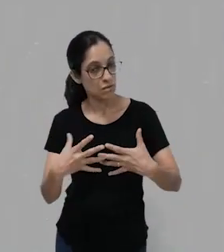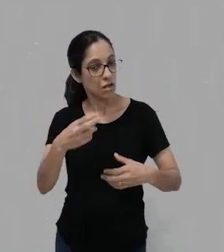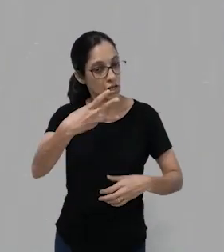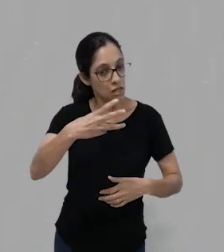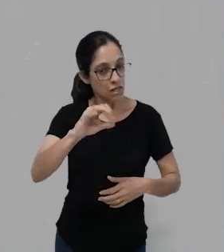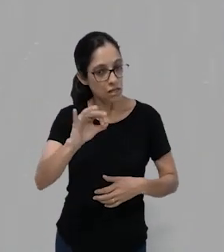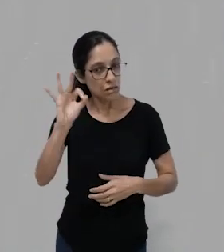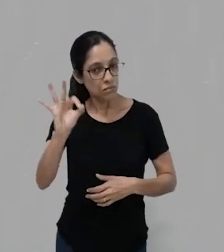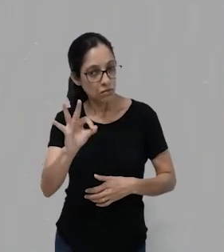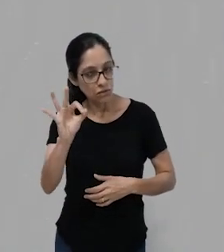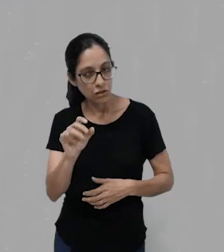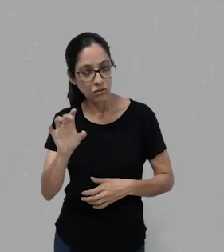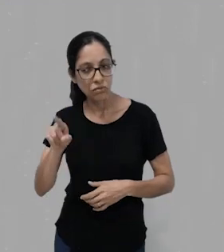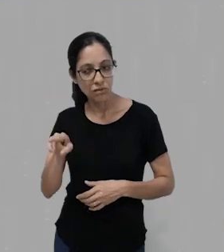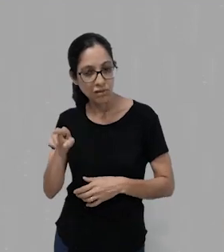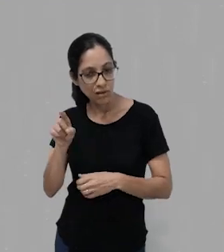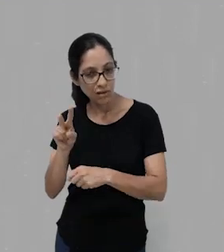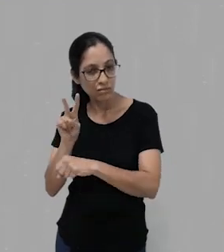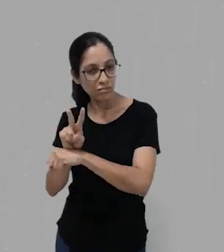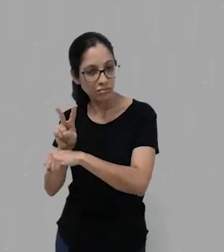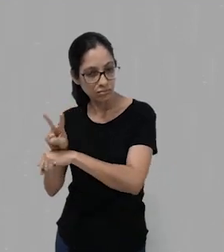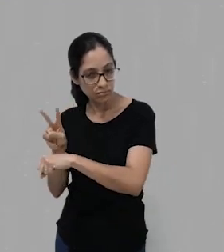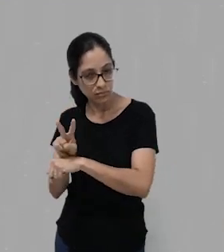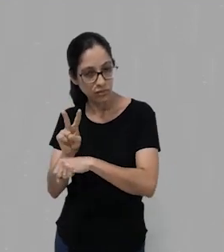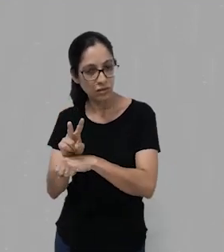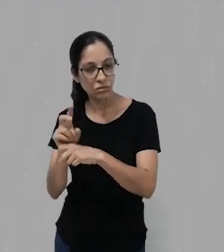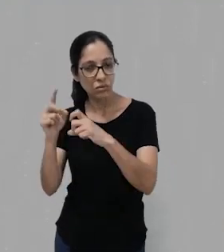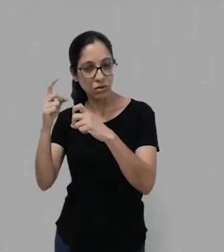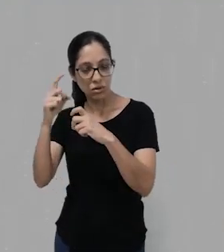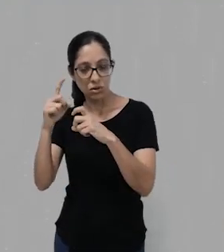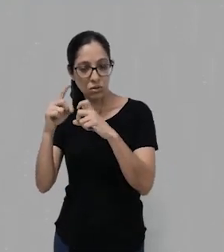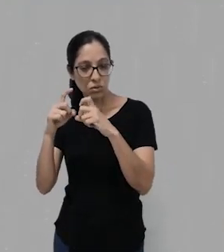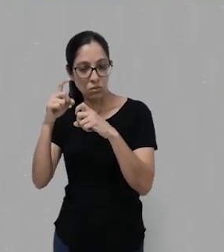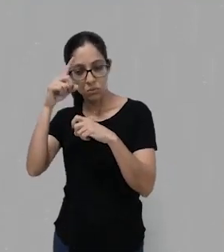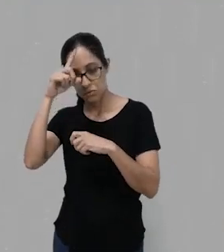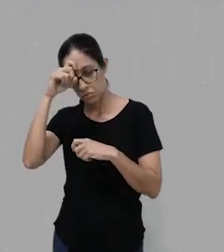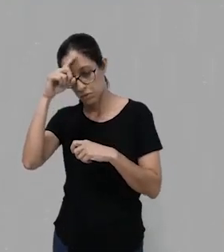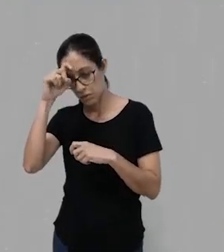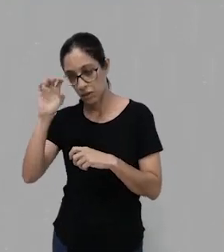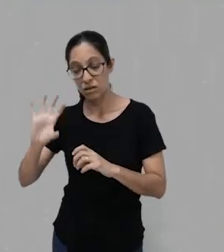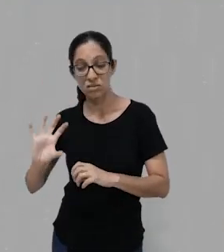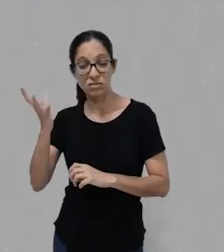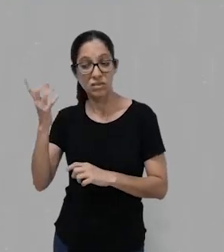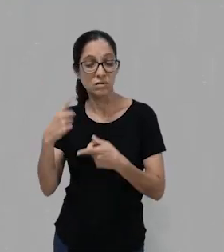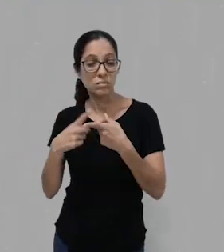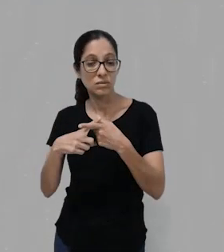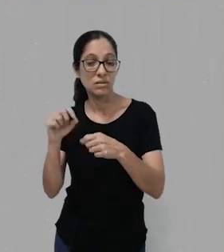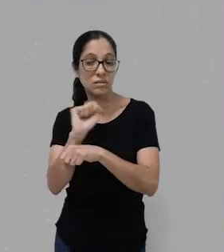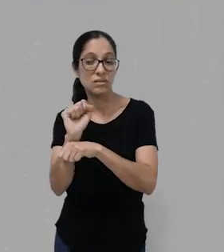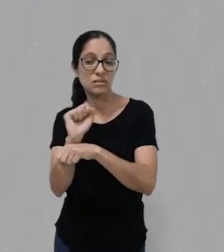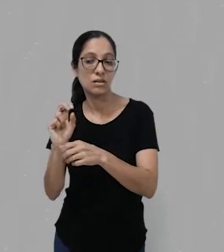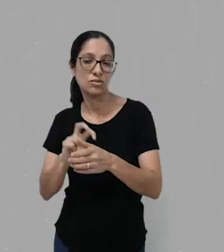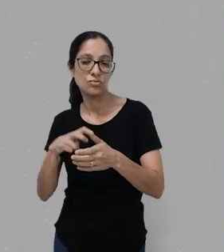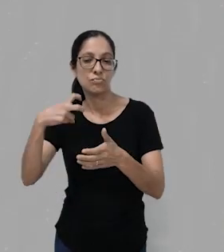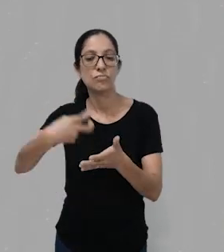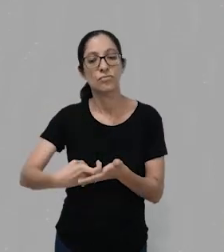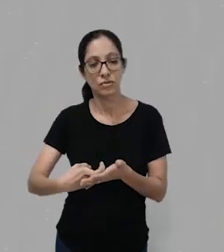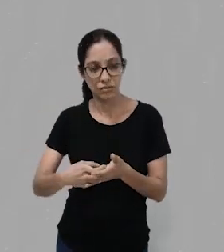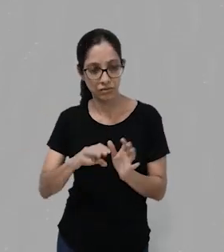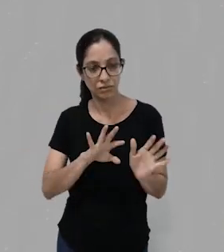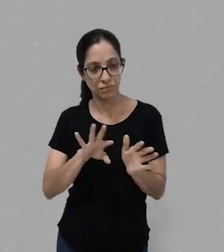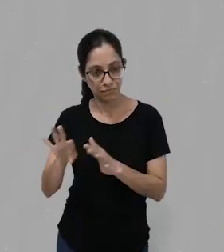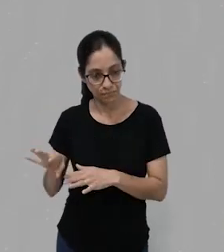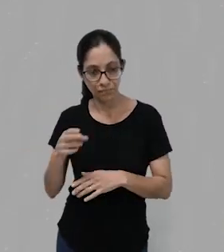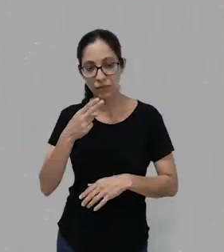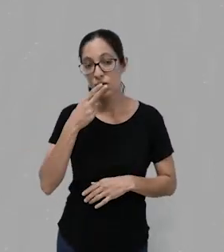30% dos atendimentos hospitalares do mundo são decorrentes de acidentes de veículos. O cigarro,